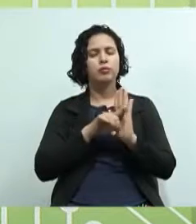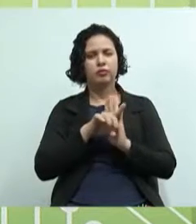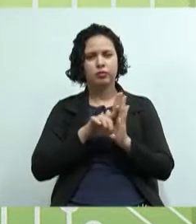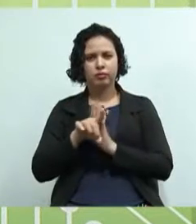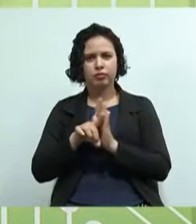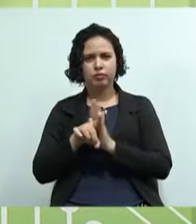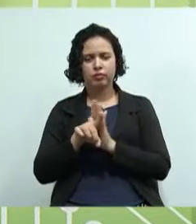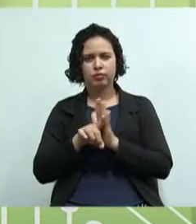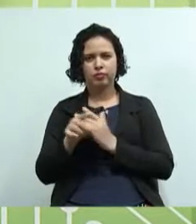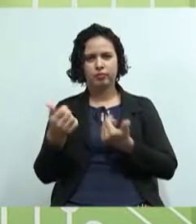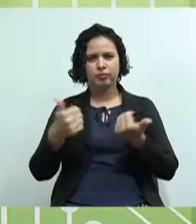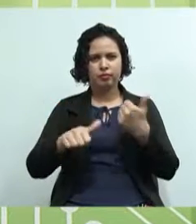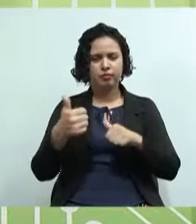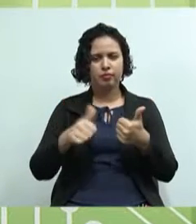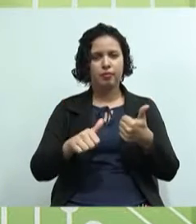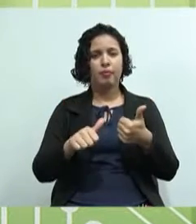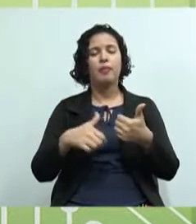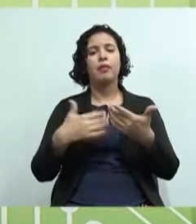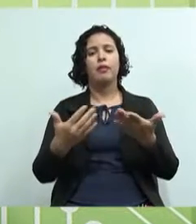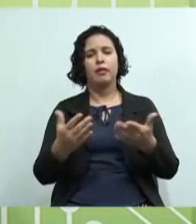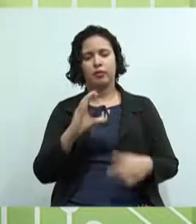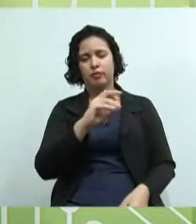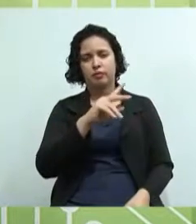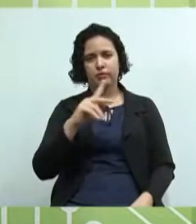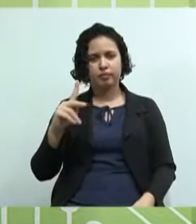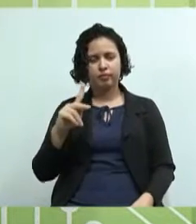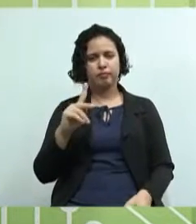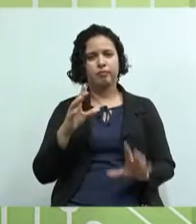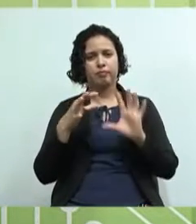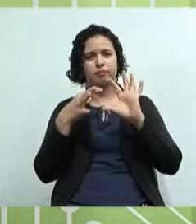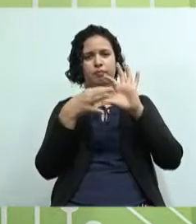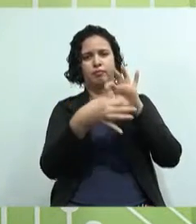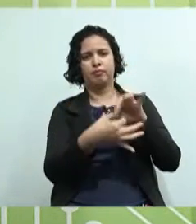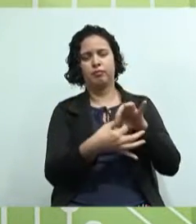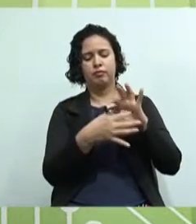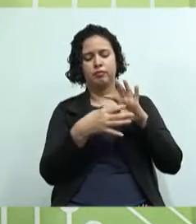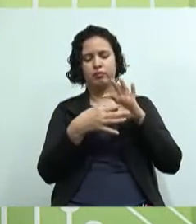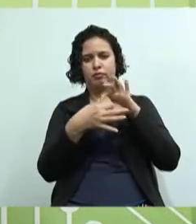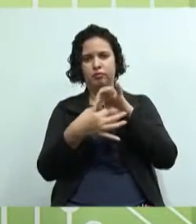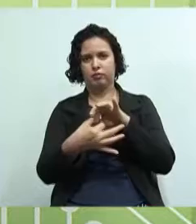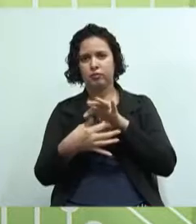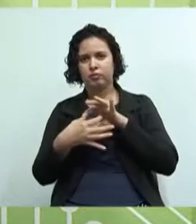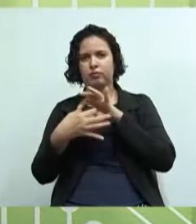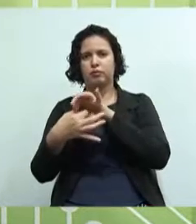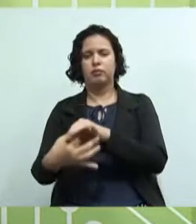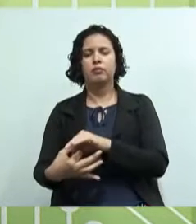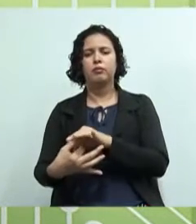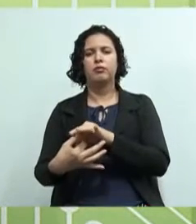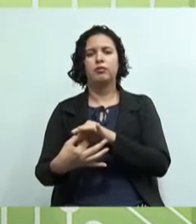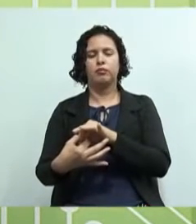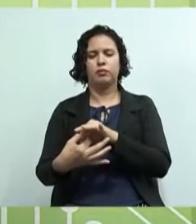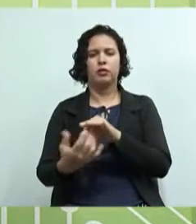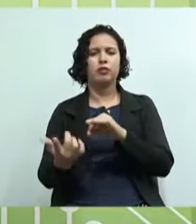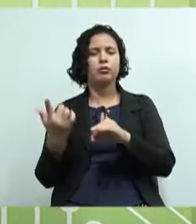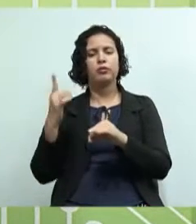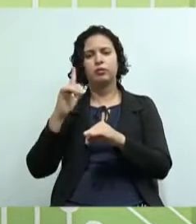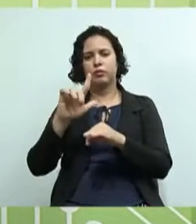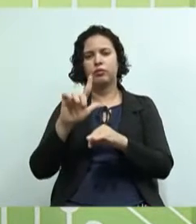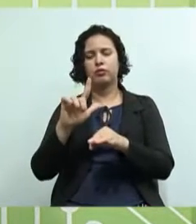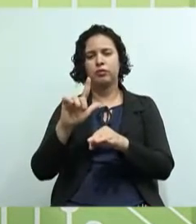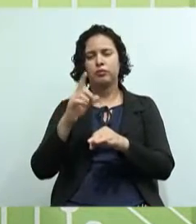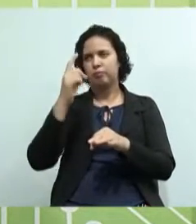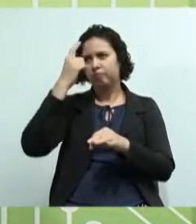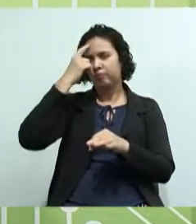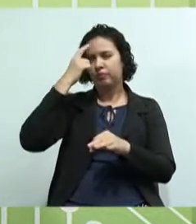quê? A organização comece a casar parte por parte, tá? E comece a se encaixar, mas pensando no